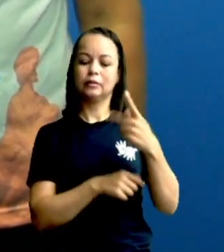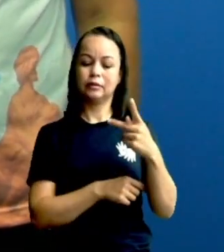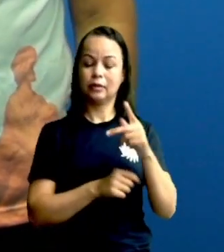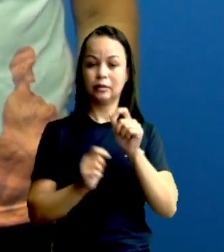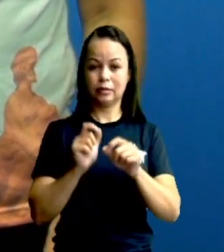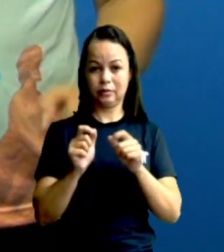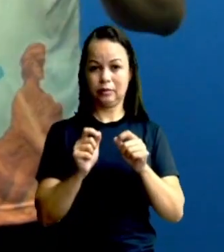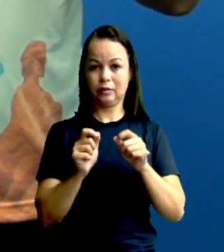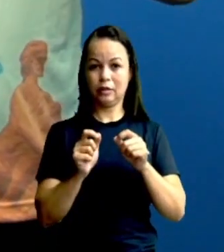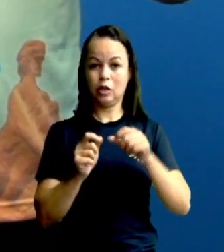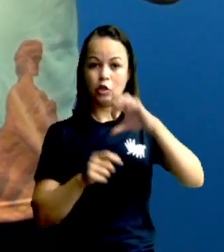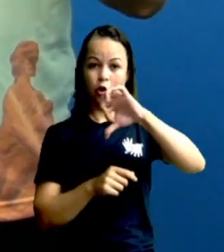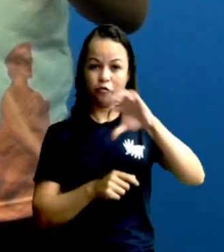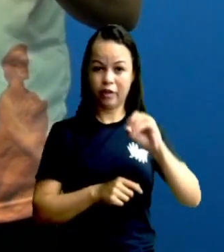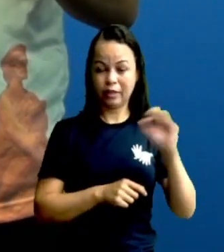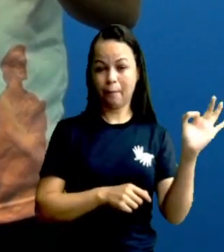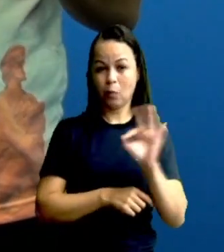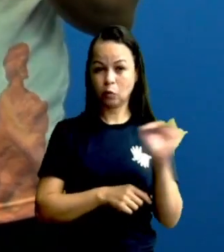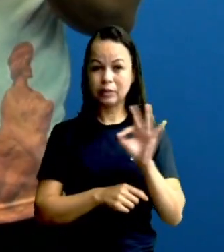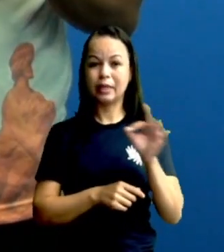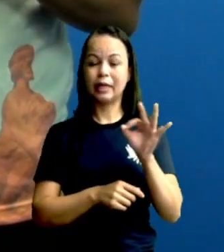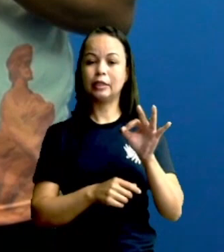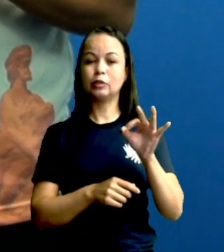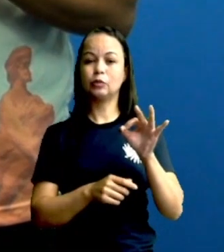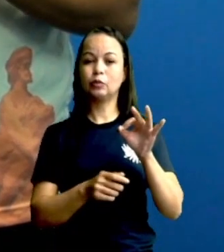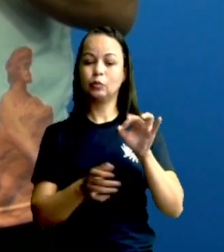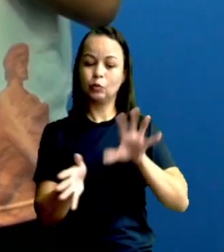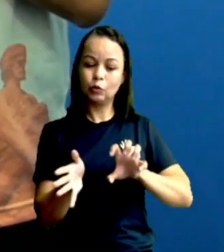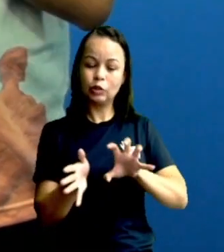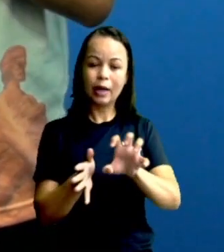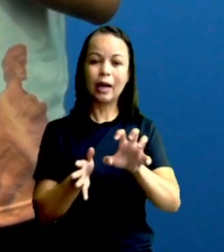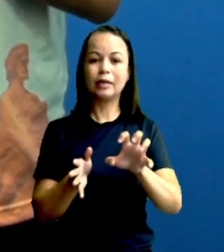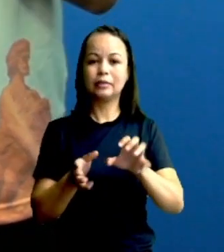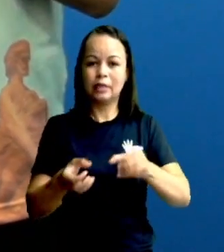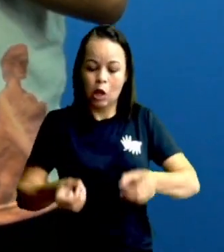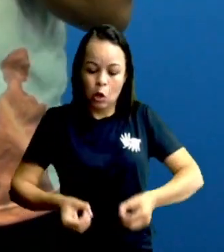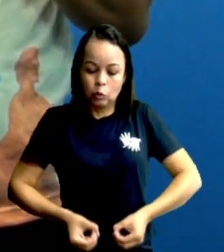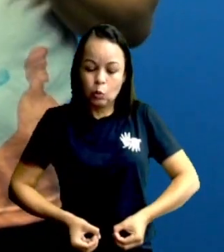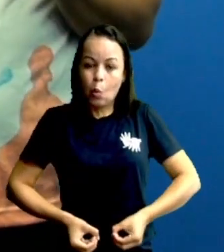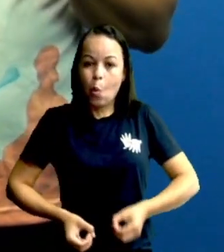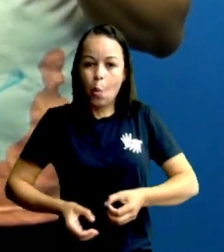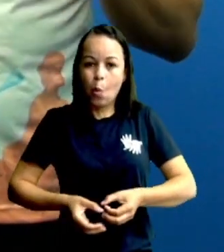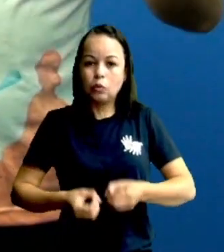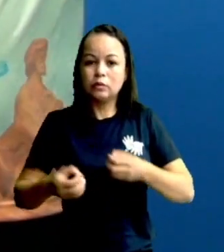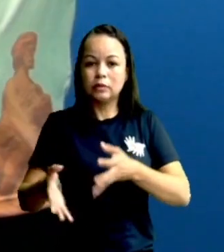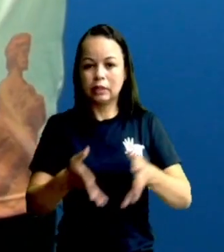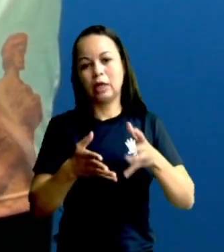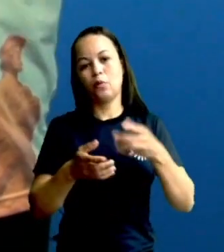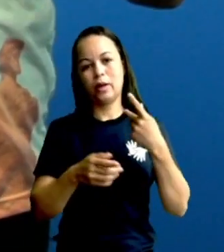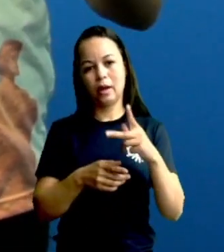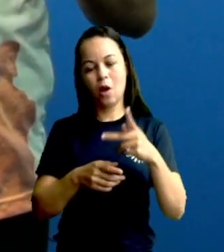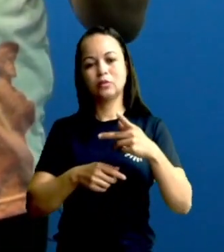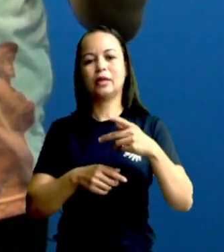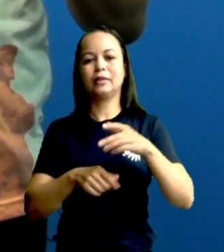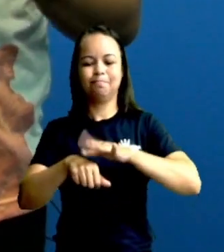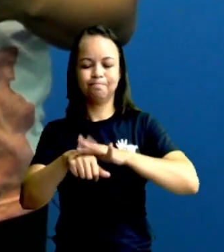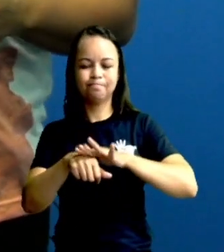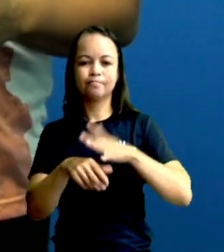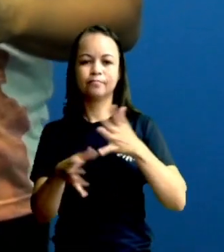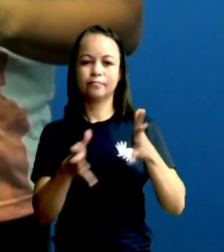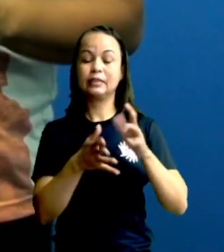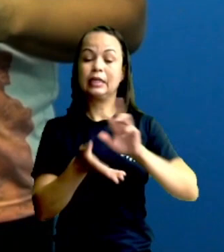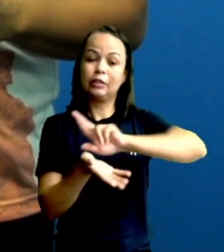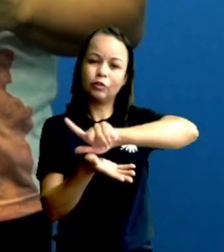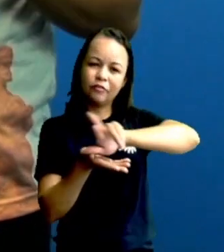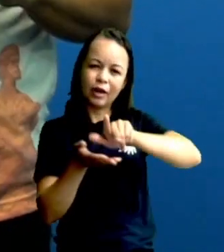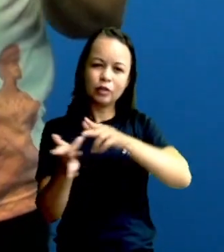papiloma vírus humano. Há tratamentos de uso tópico? Sim. Mas olha, gente, como eu estava falando anteriormente, são 250 sorotipos